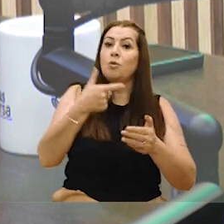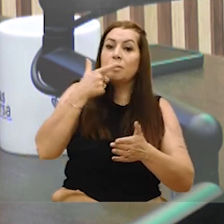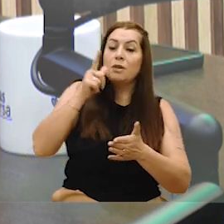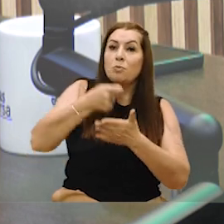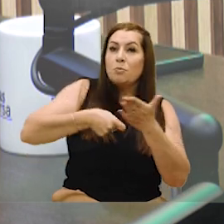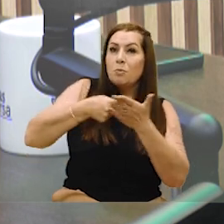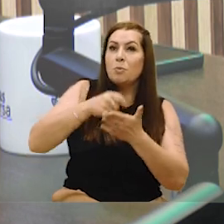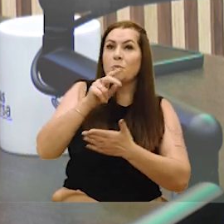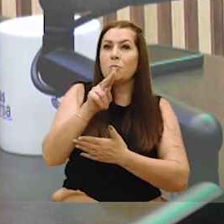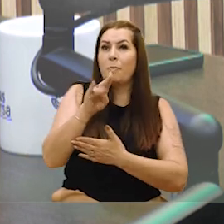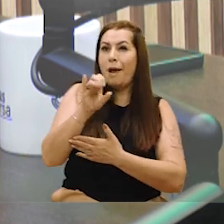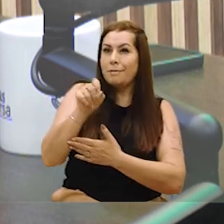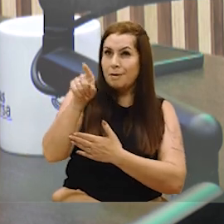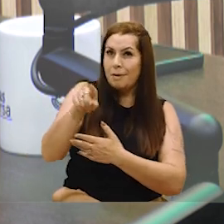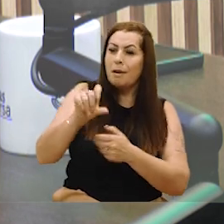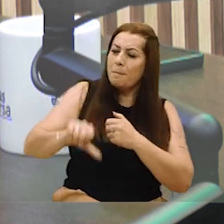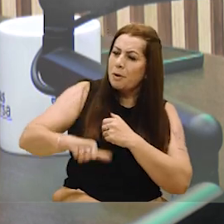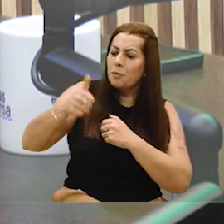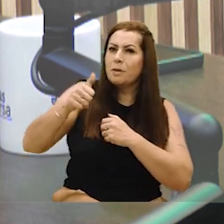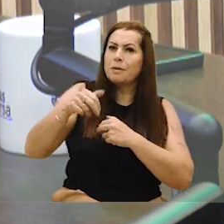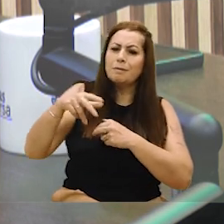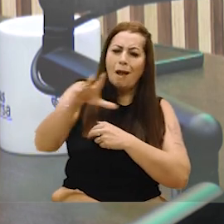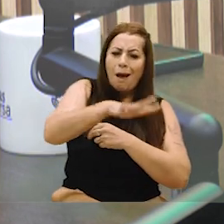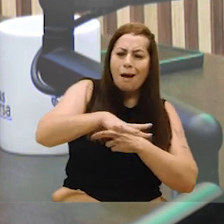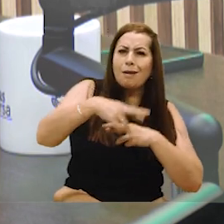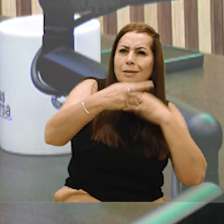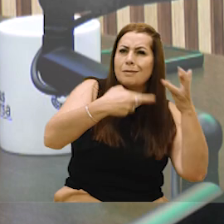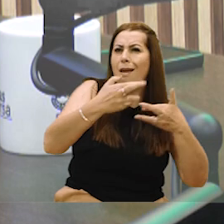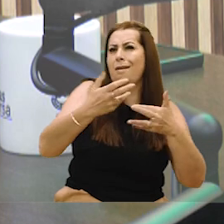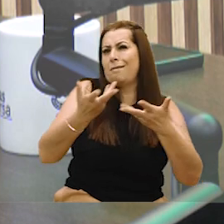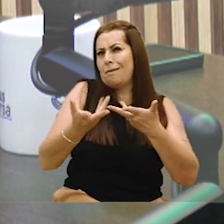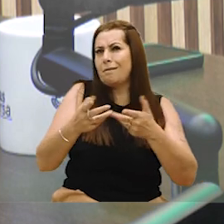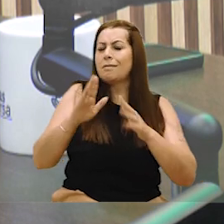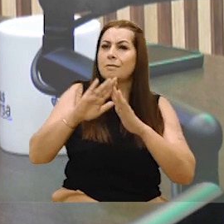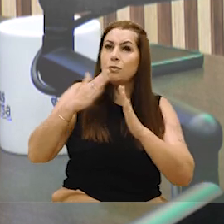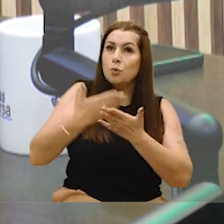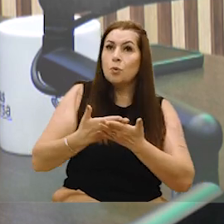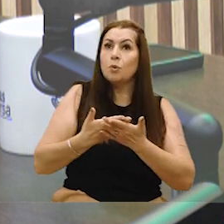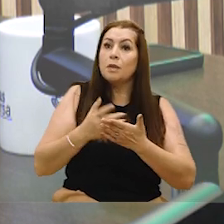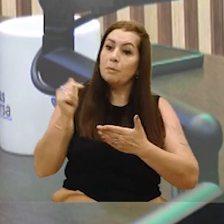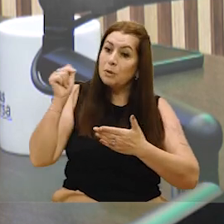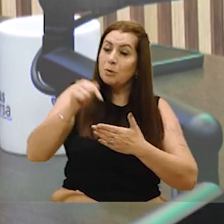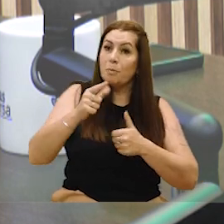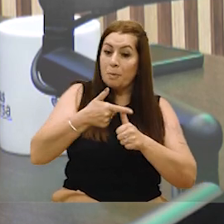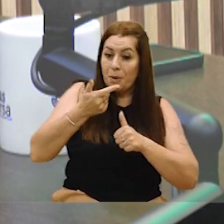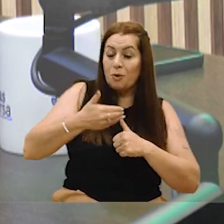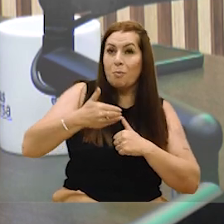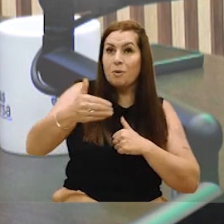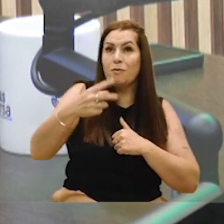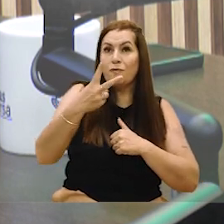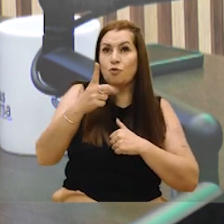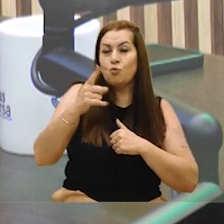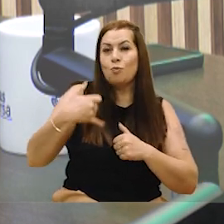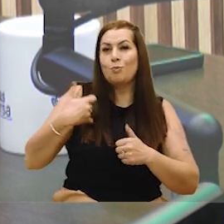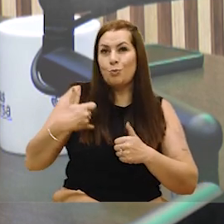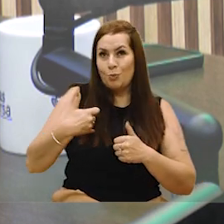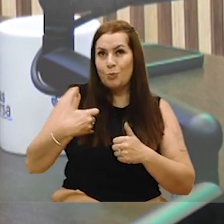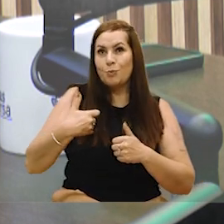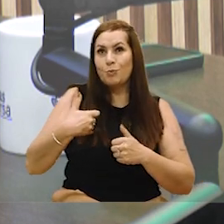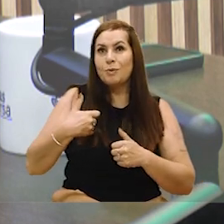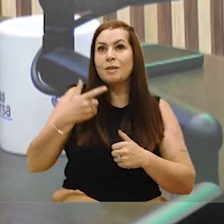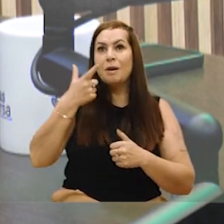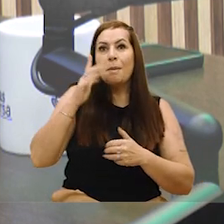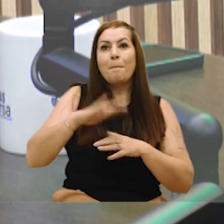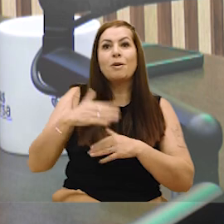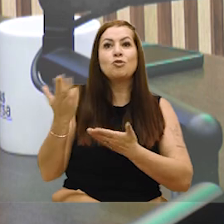saúde, melhorias em áreas de lazer, na escola, o que me trouxe o meu primeiro mandato com 21 anos, sendo eleito